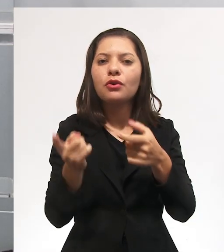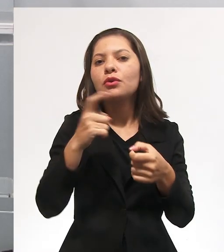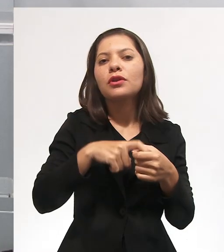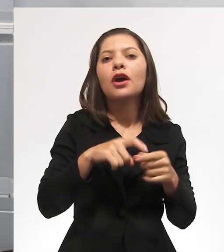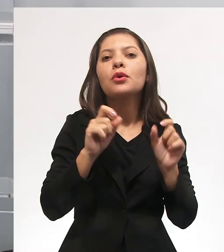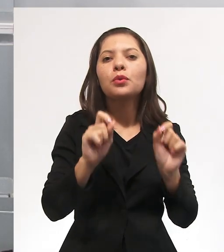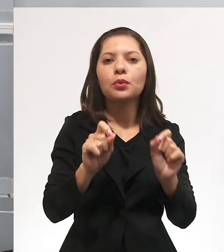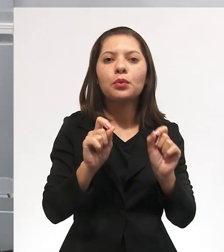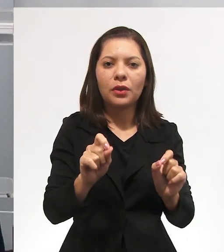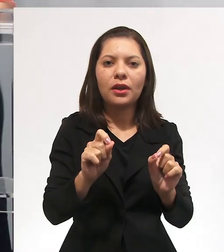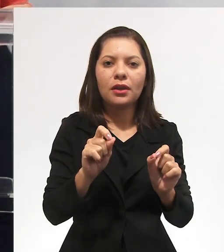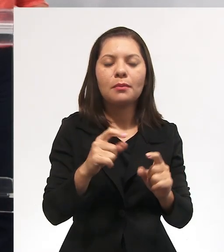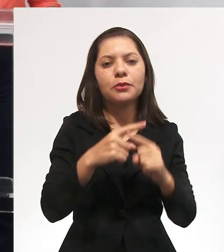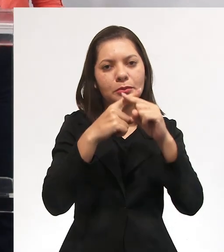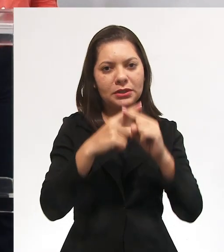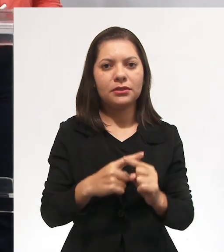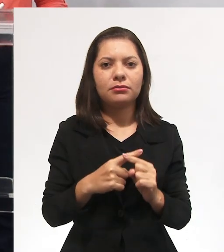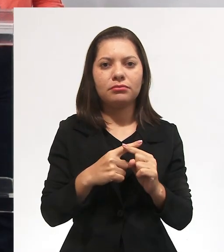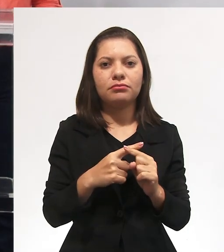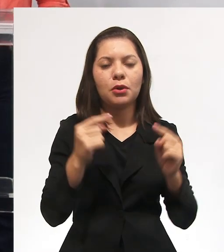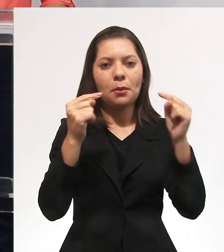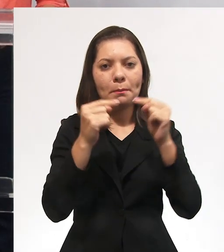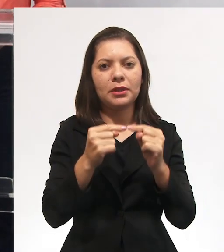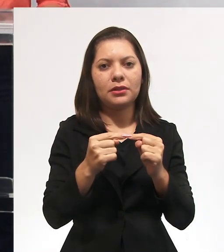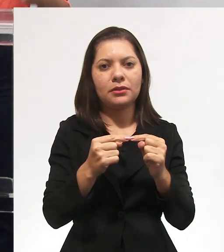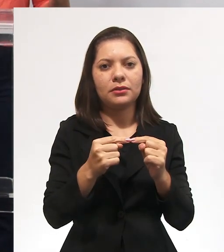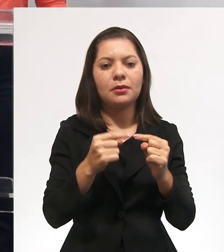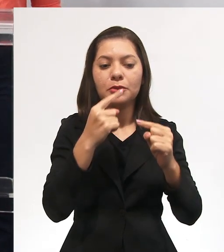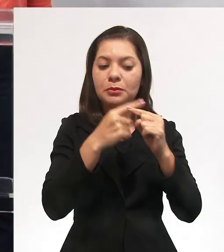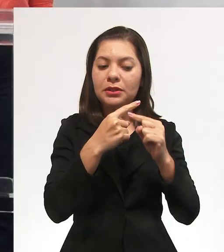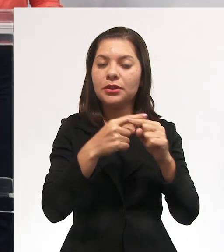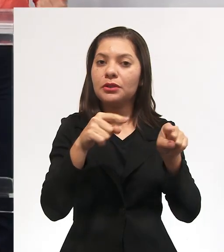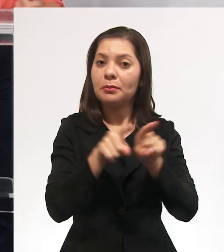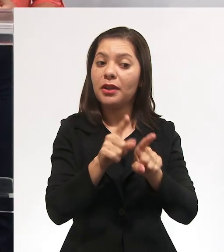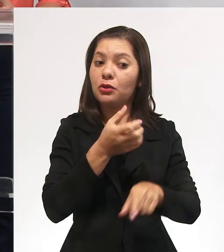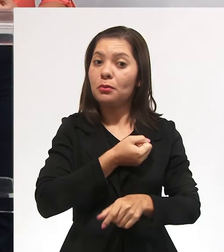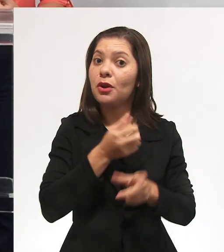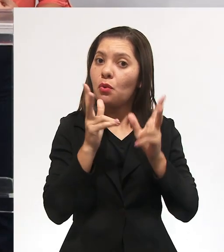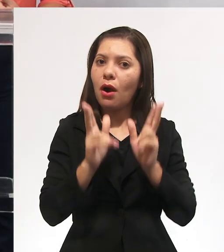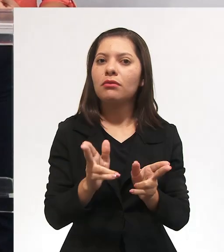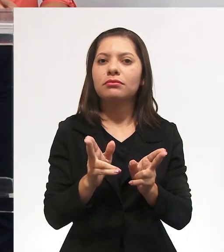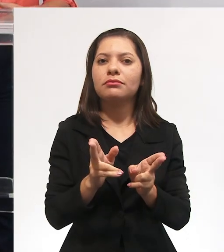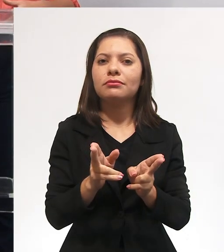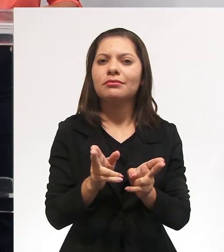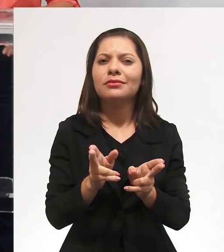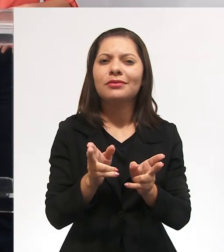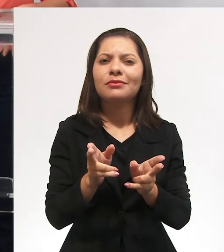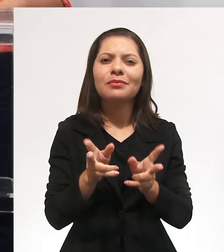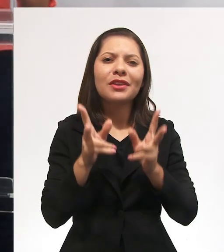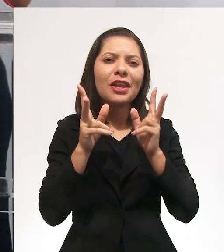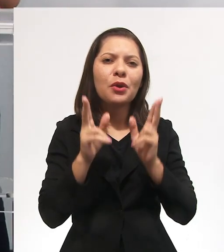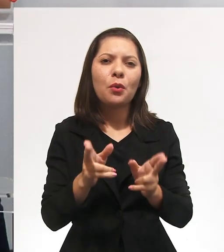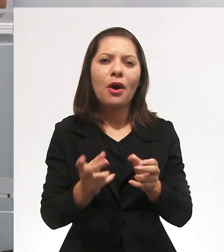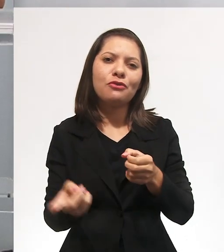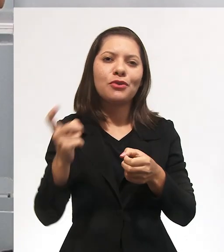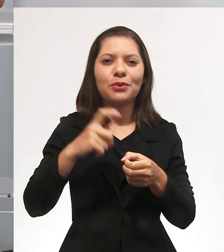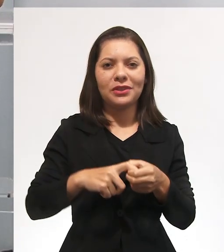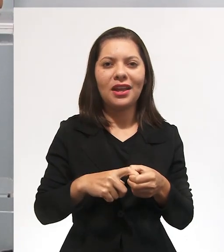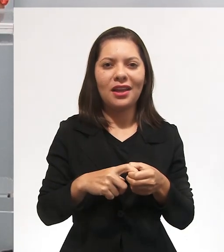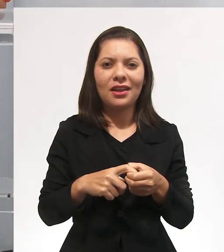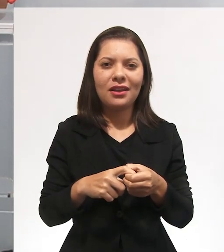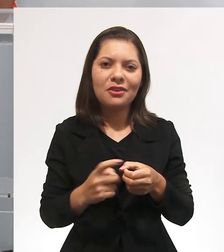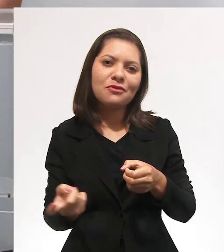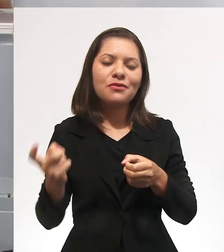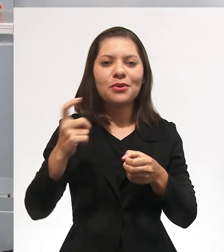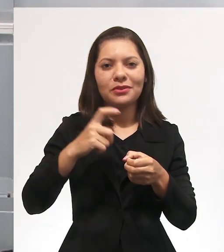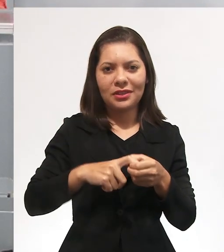o inverso? Fazer uma multiplicação. E uma multiplicação com o mesmo valor que eu fiz antes. É como se eu estivesse dando um Ctrl Z, como